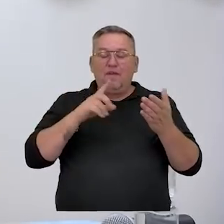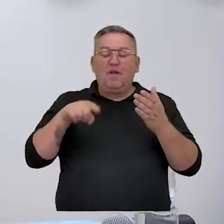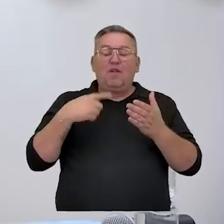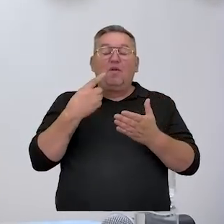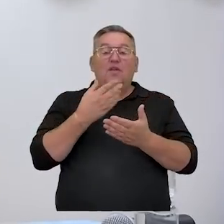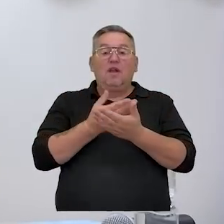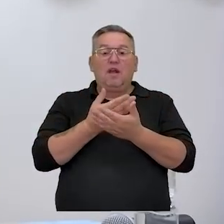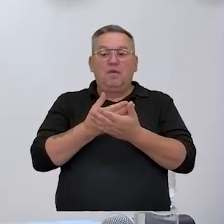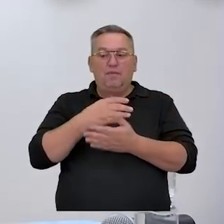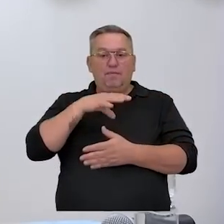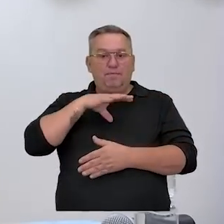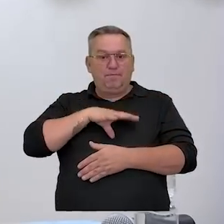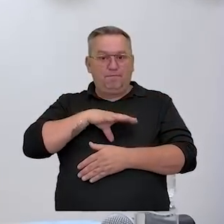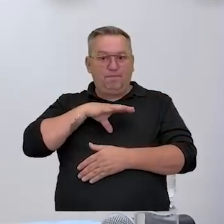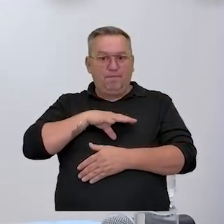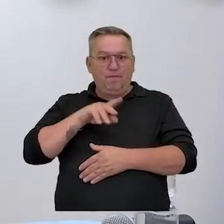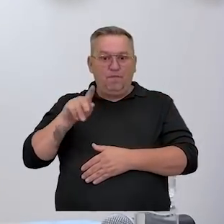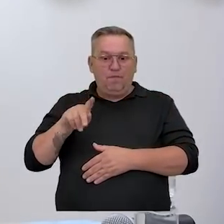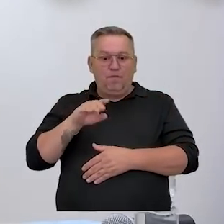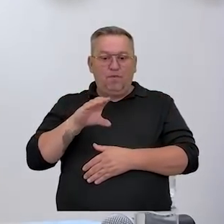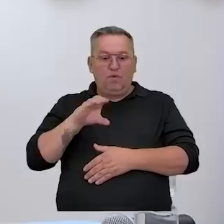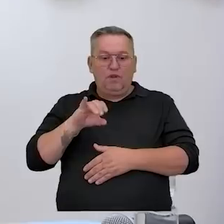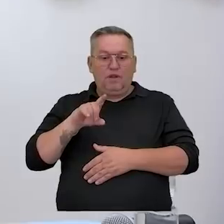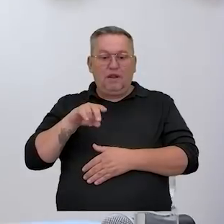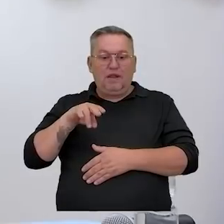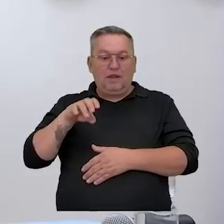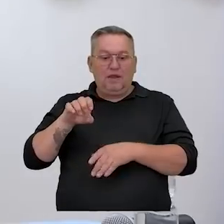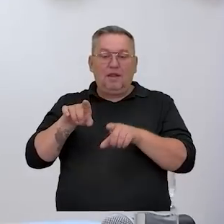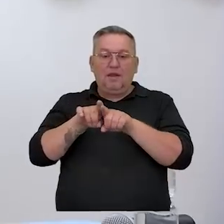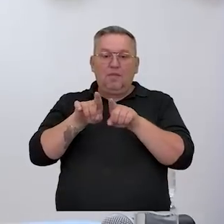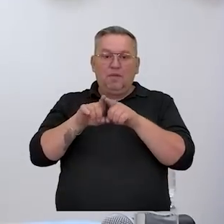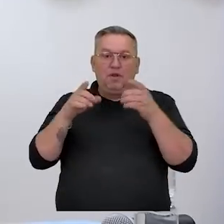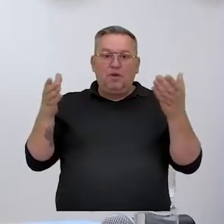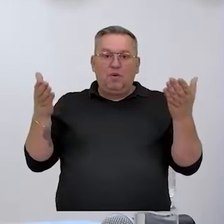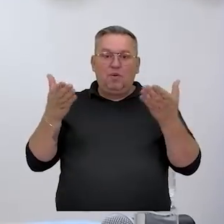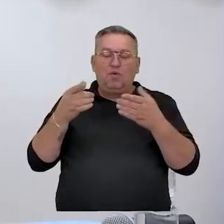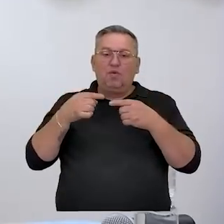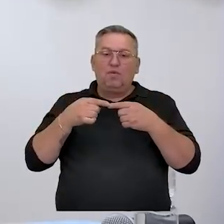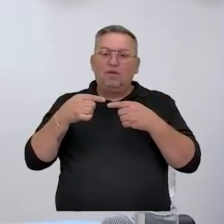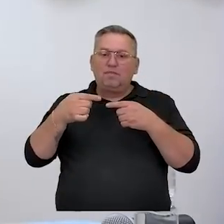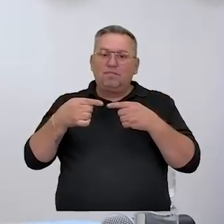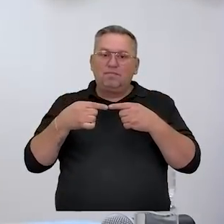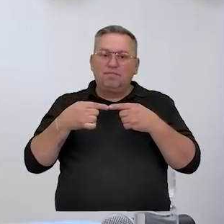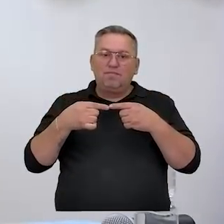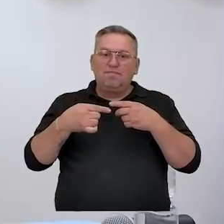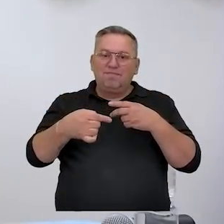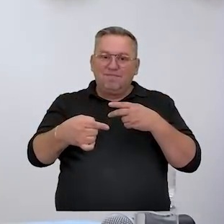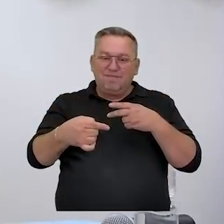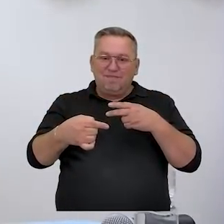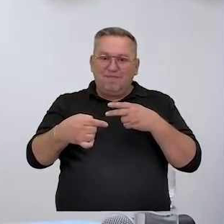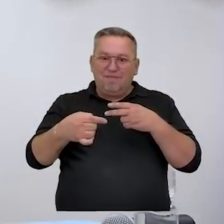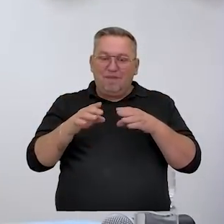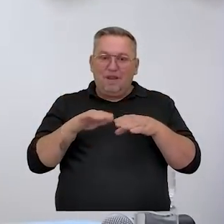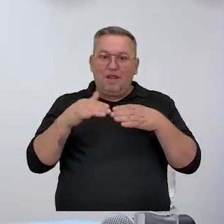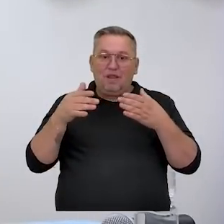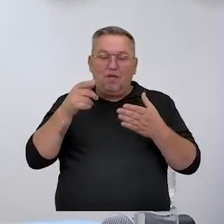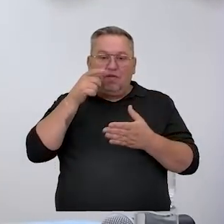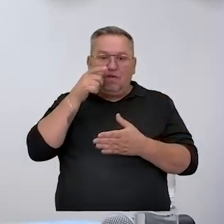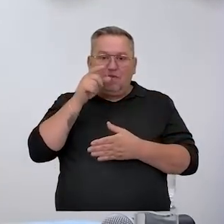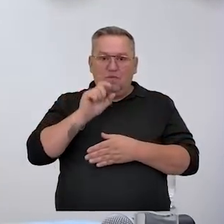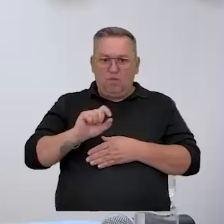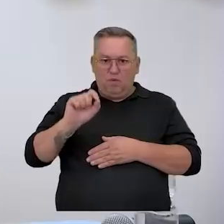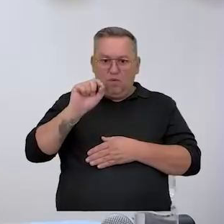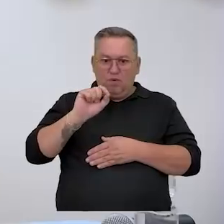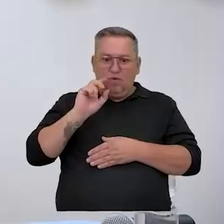de língua portuguesa. Eu sou a professora Silene Félix e nós estamos aí numa semana de retomada. Então, nós iremos fazer da